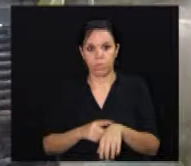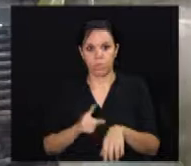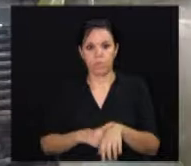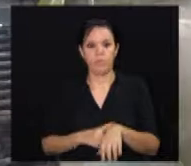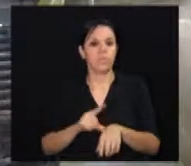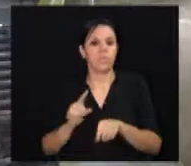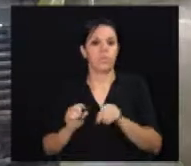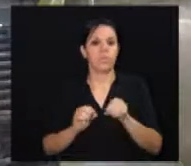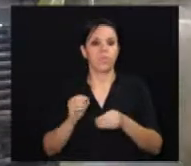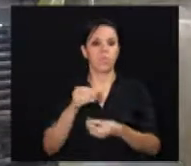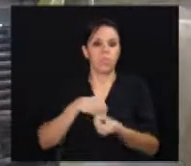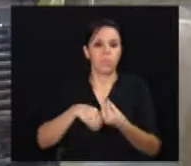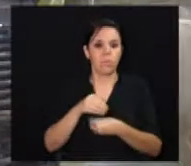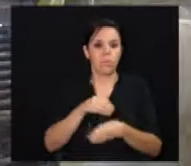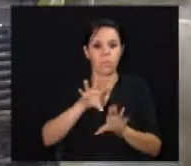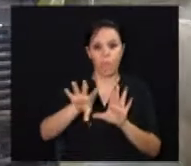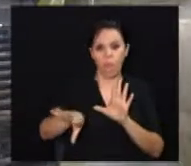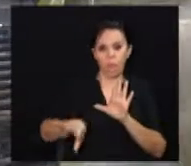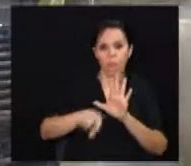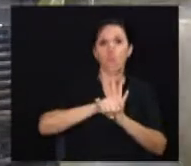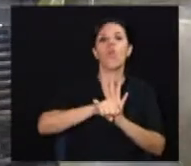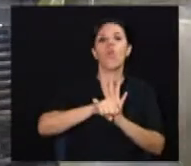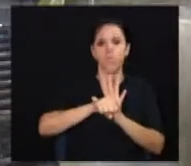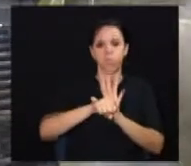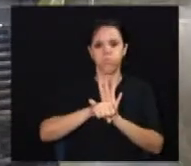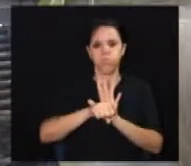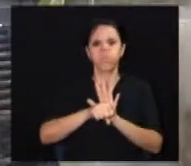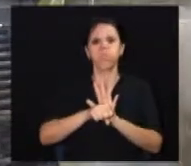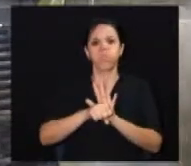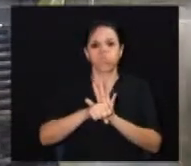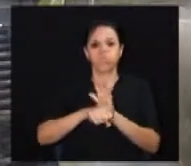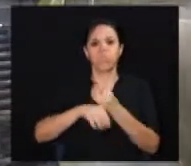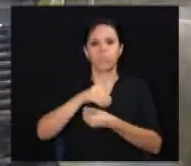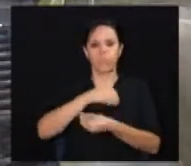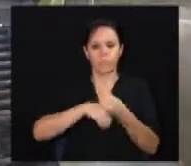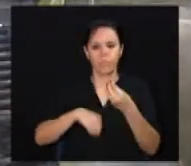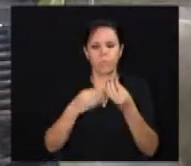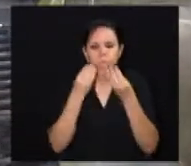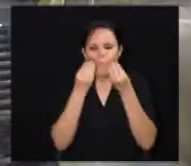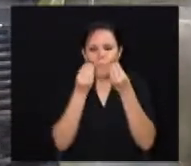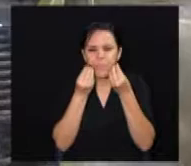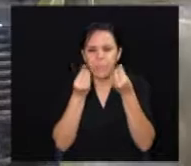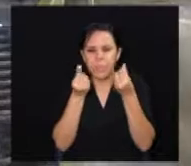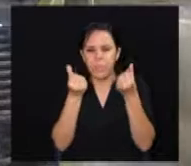momento que o molho vai incorporar na massa, né? E pegar o sabor em tudo.